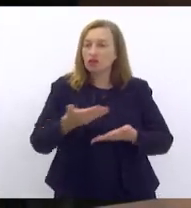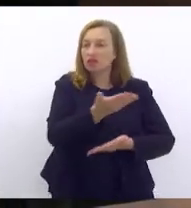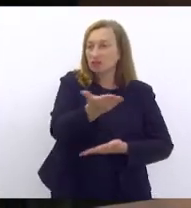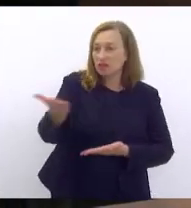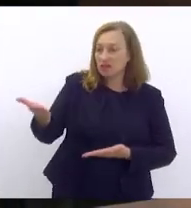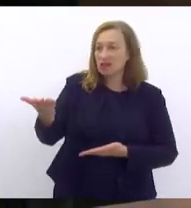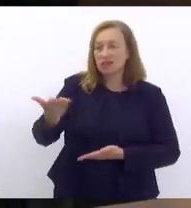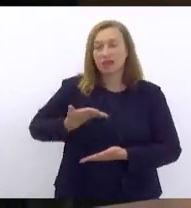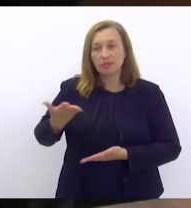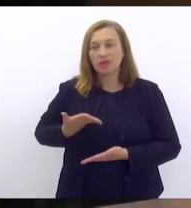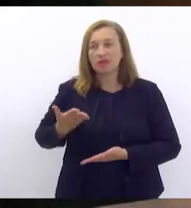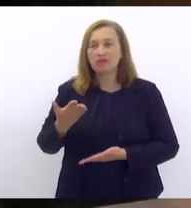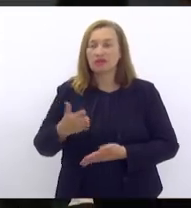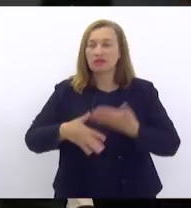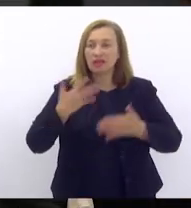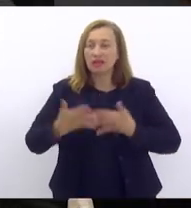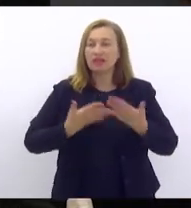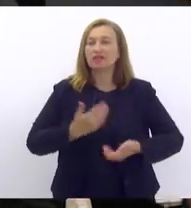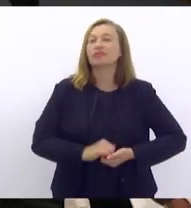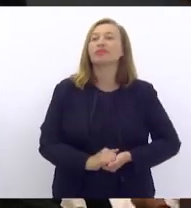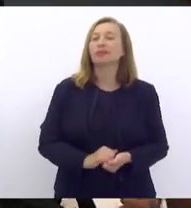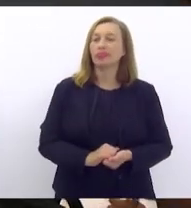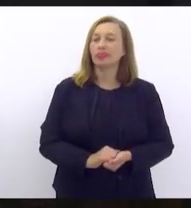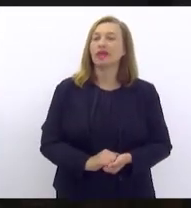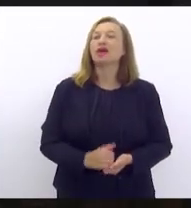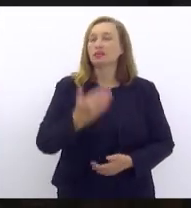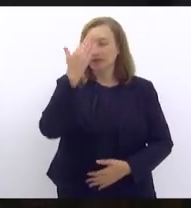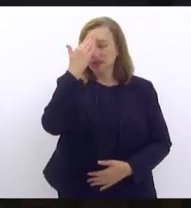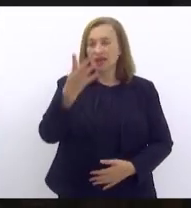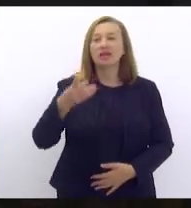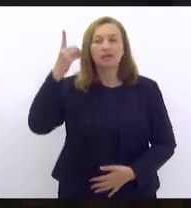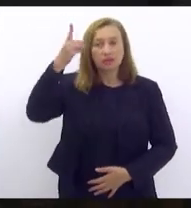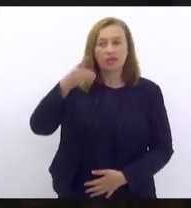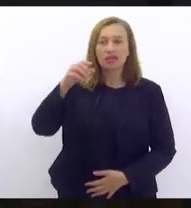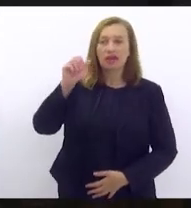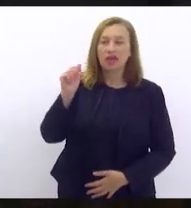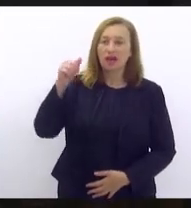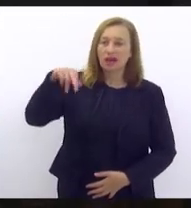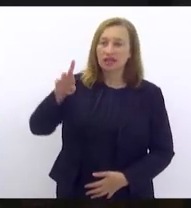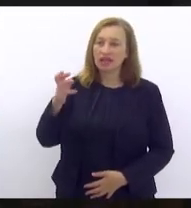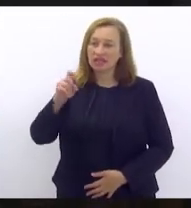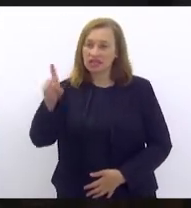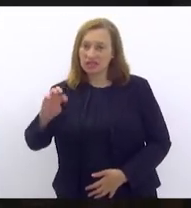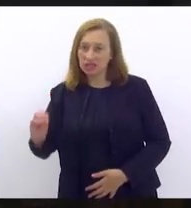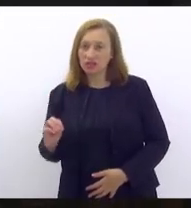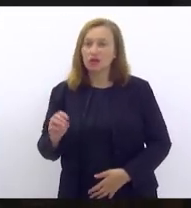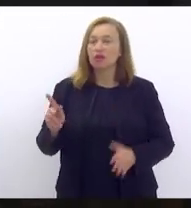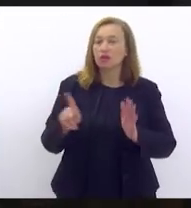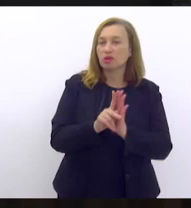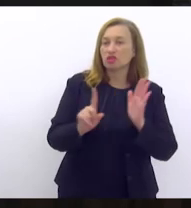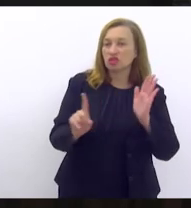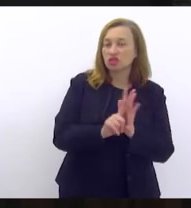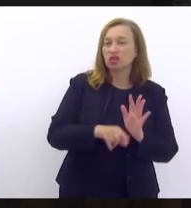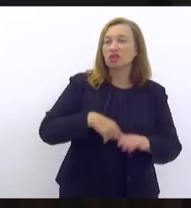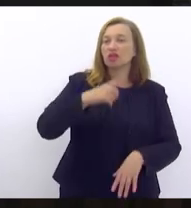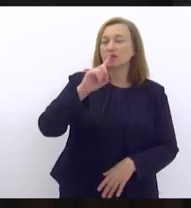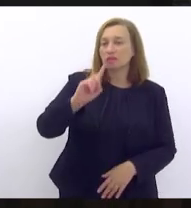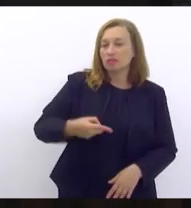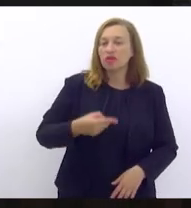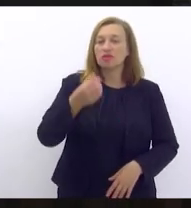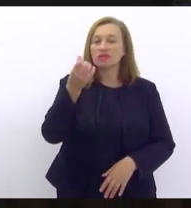os companheiros. Vai ser um prazer. Obrigado, deputado André Ceciliano. Projeto de lei